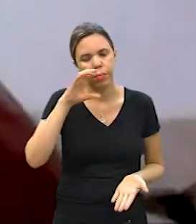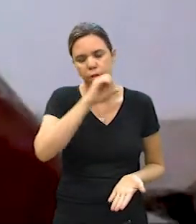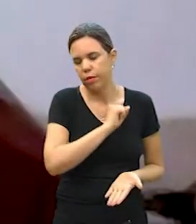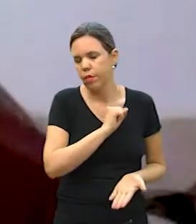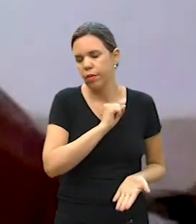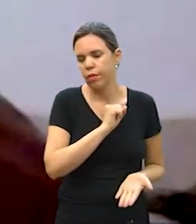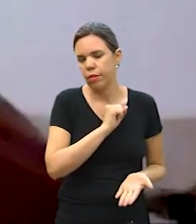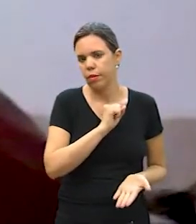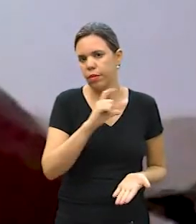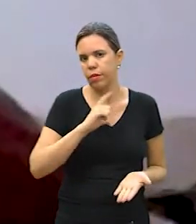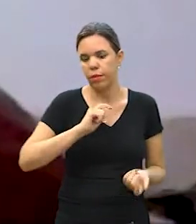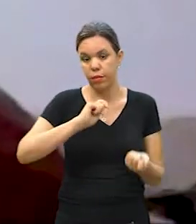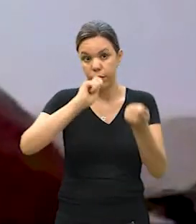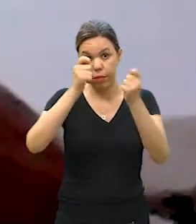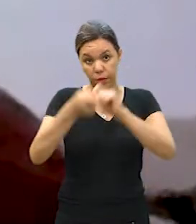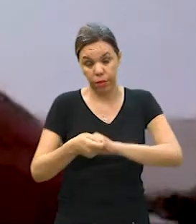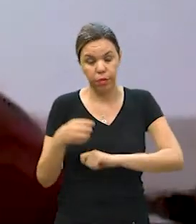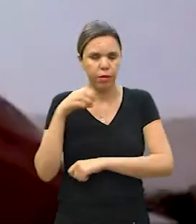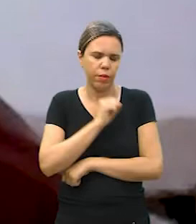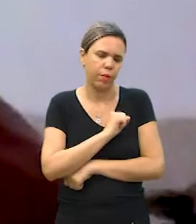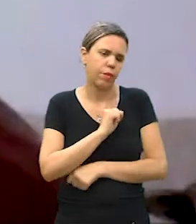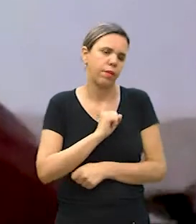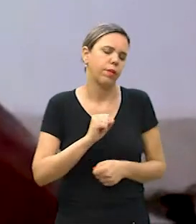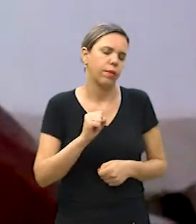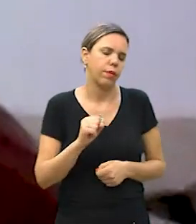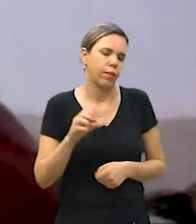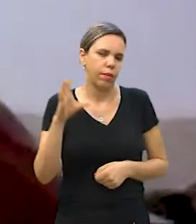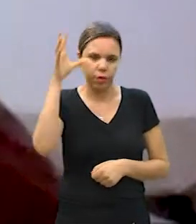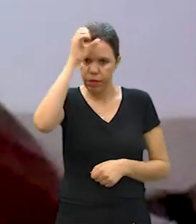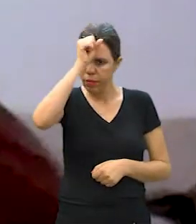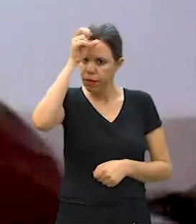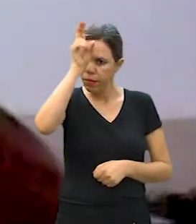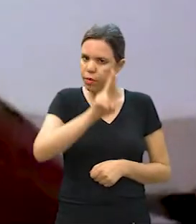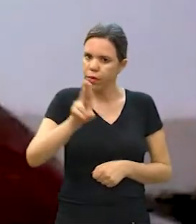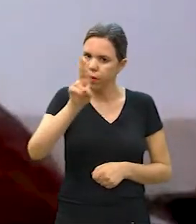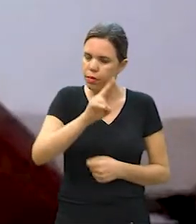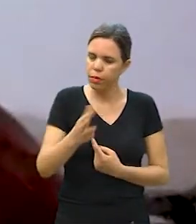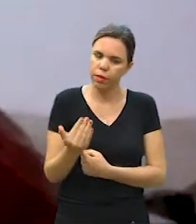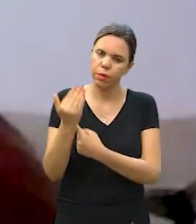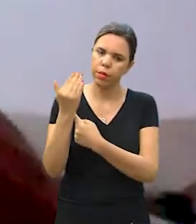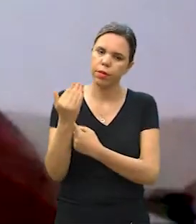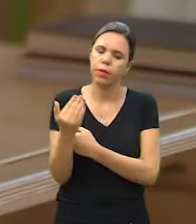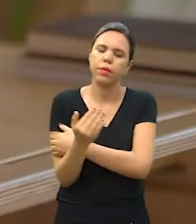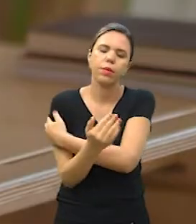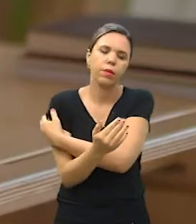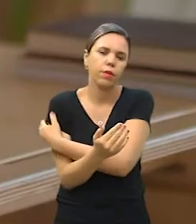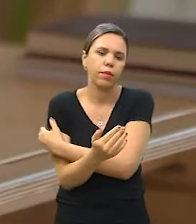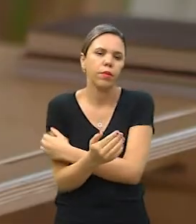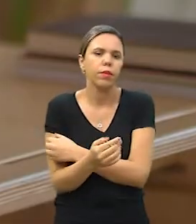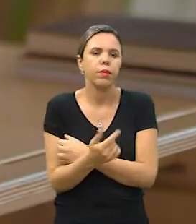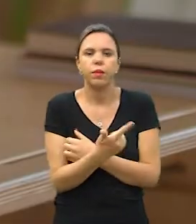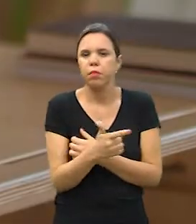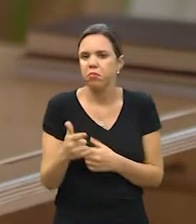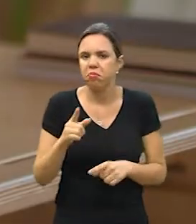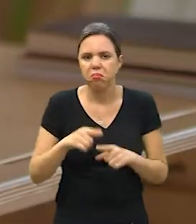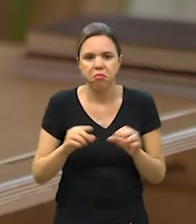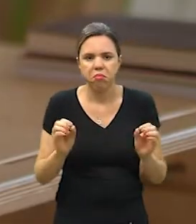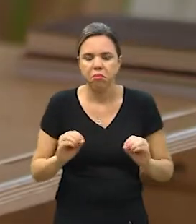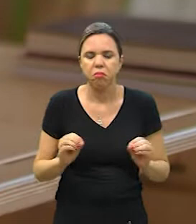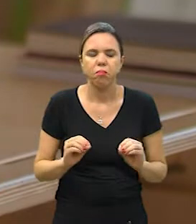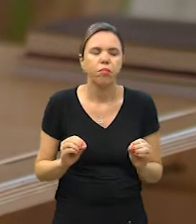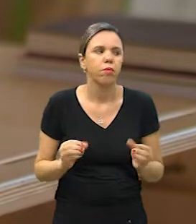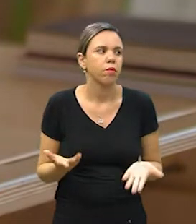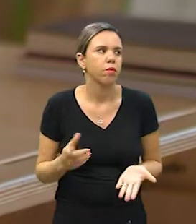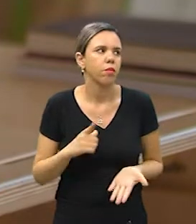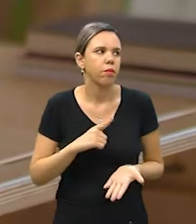para o outro, nós tivemos que nos reinventar, aprender a utilizar as tecnologias sem equipamento,